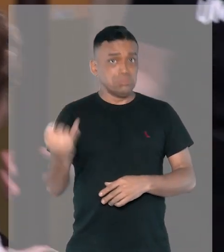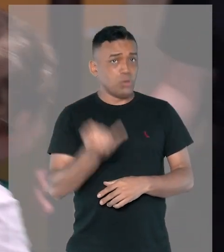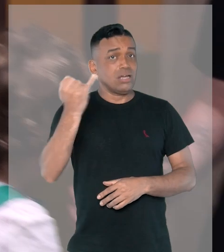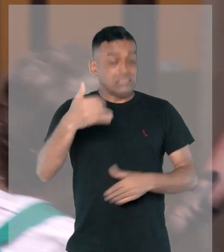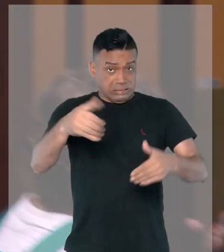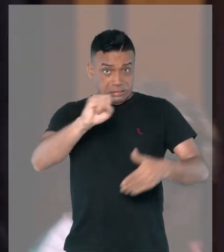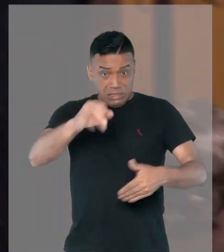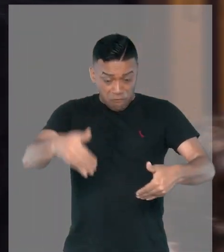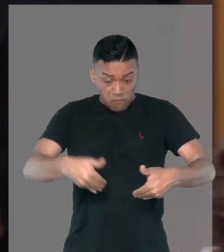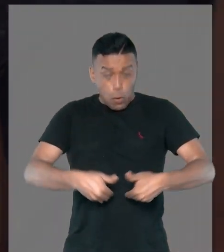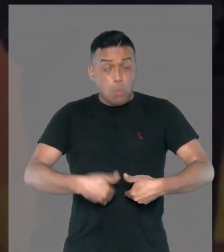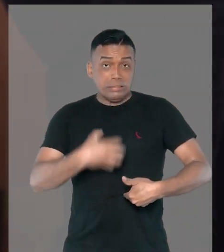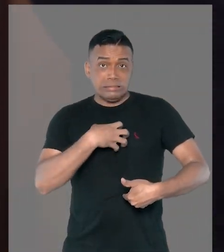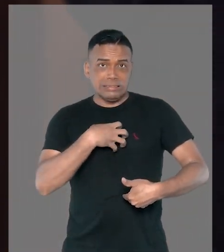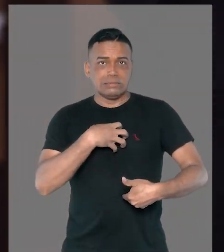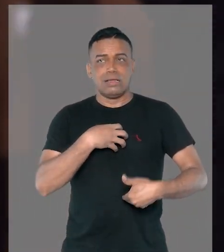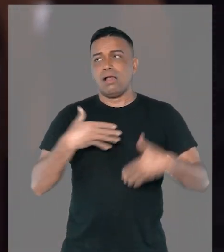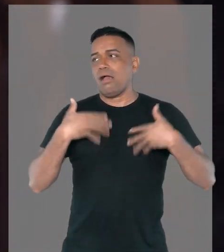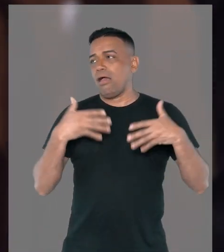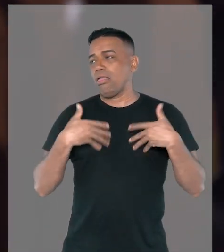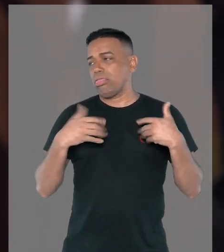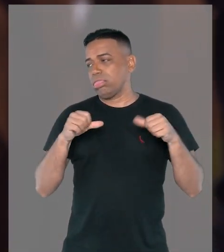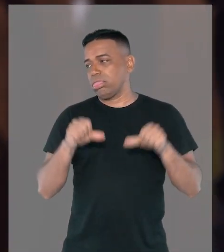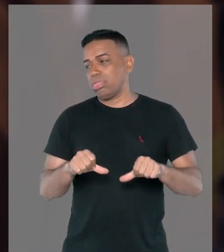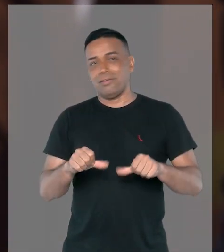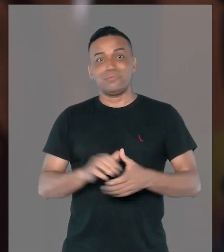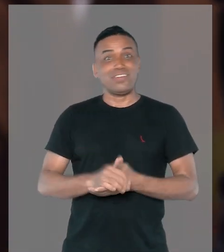passando fome, né? A gente não está com muita alegria, não, né?